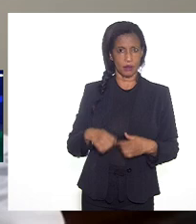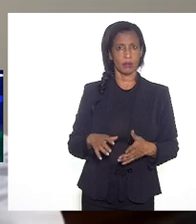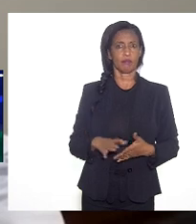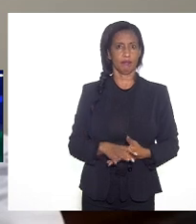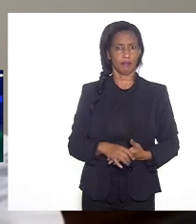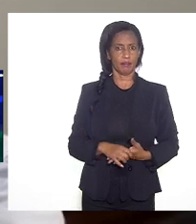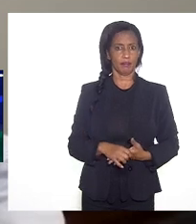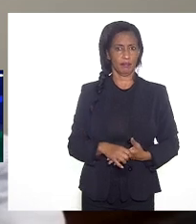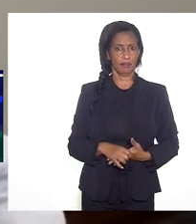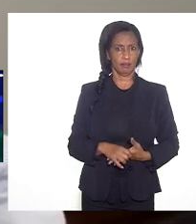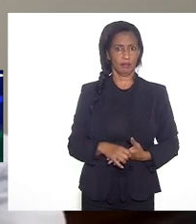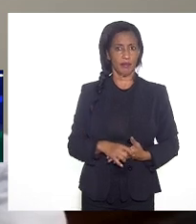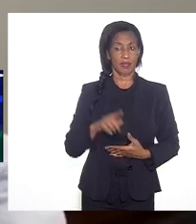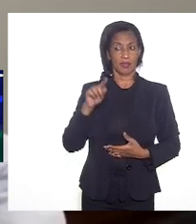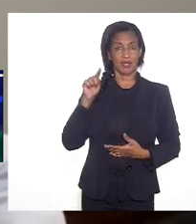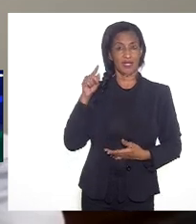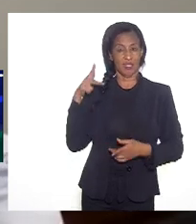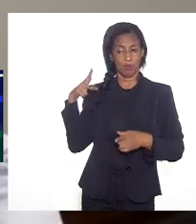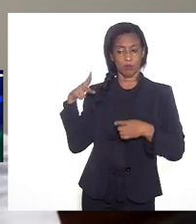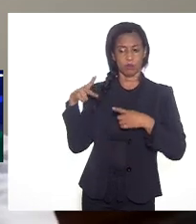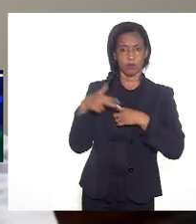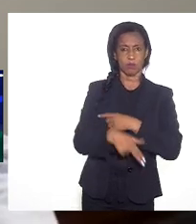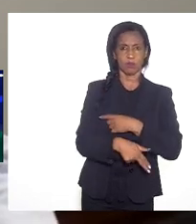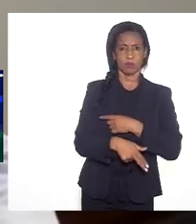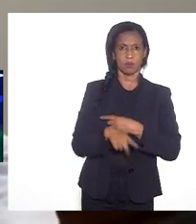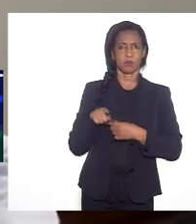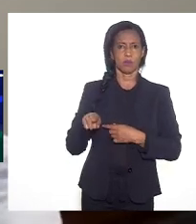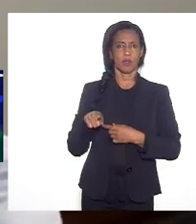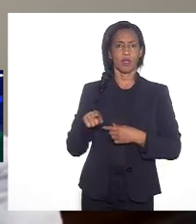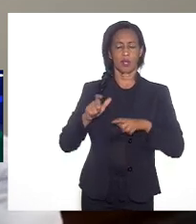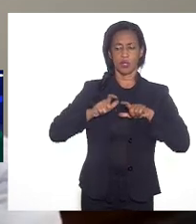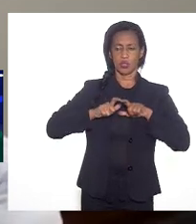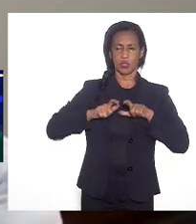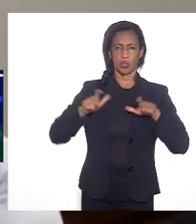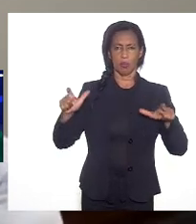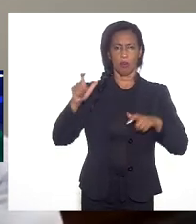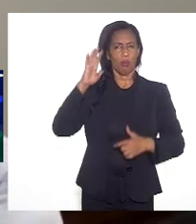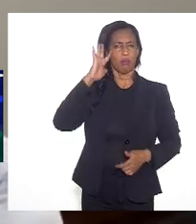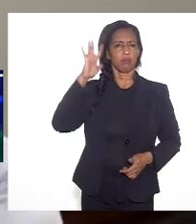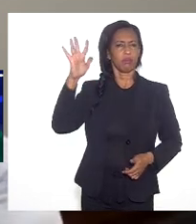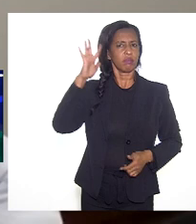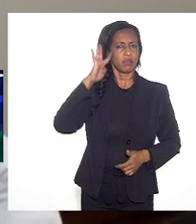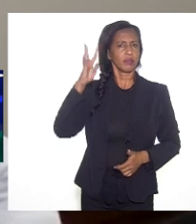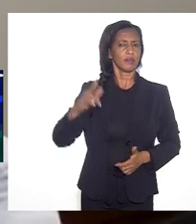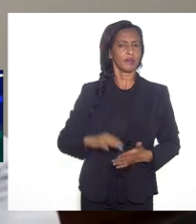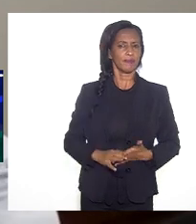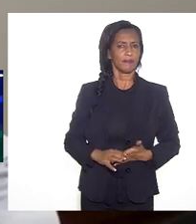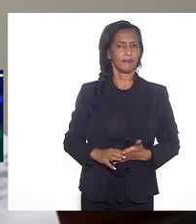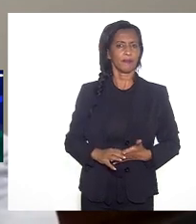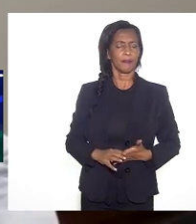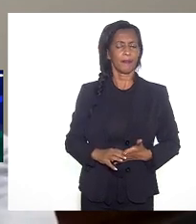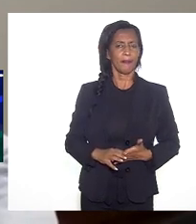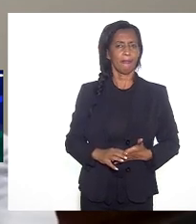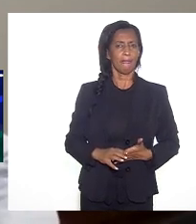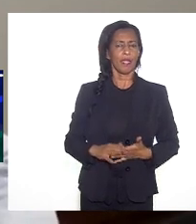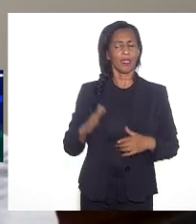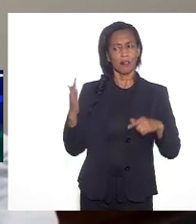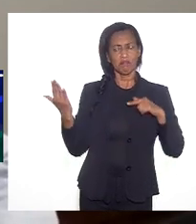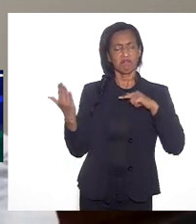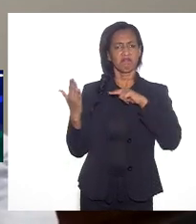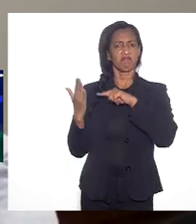merece ser interrompido em proveito de uma maior reflexão. E me refiro